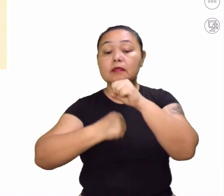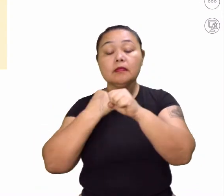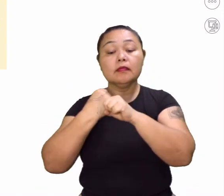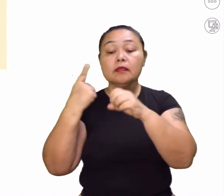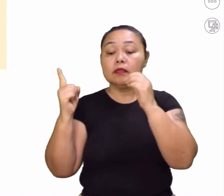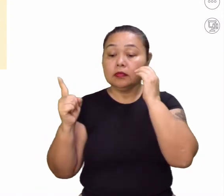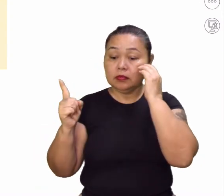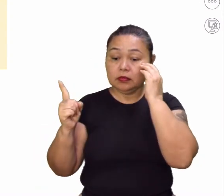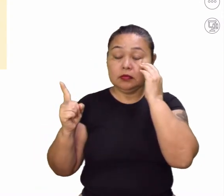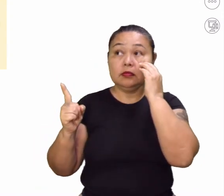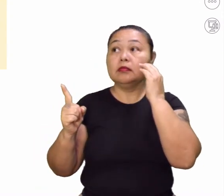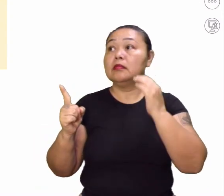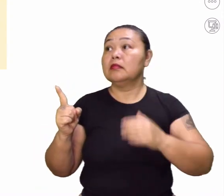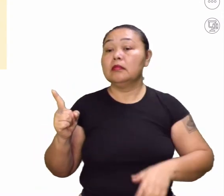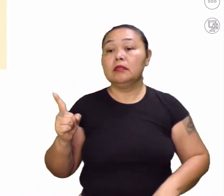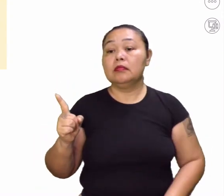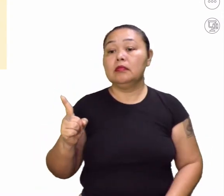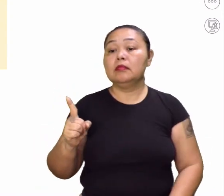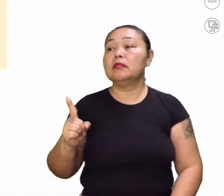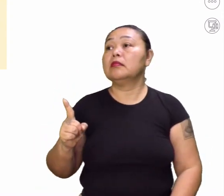acha?